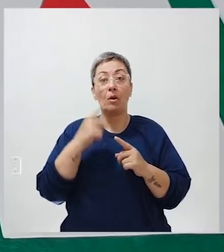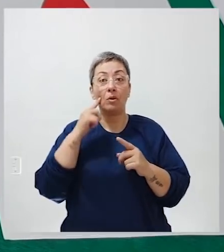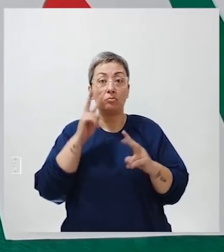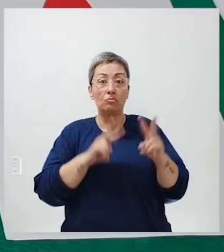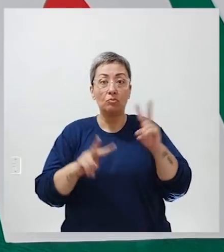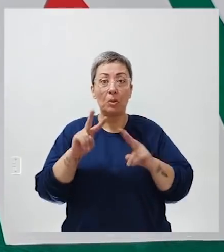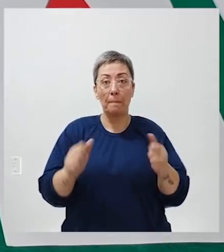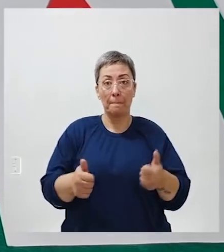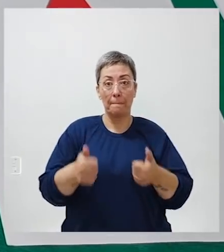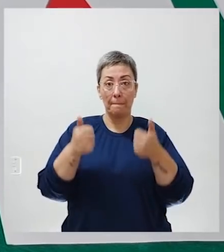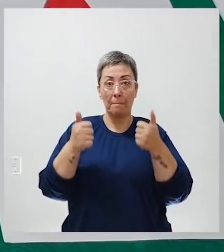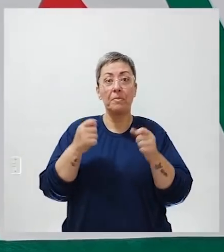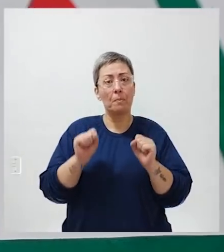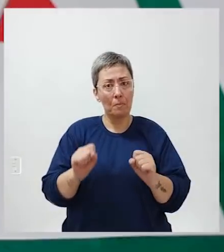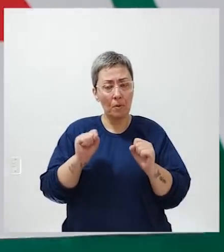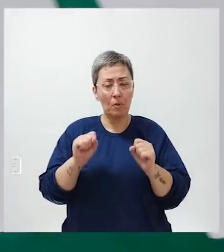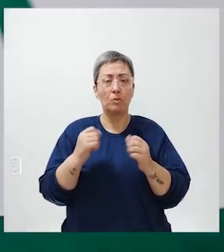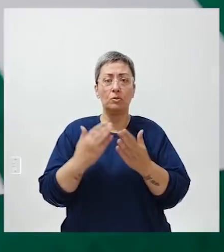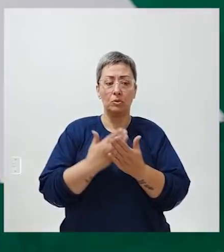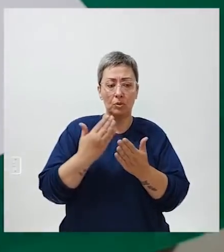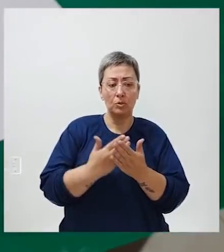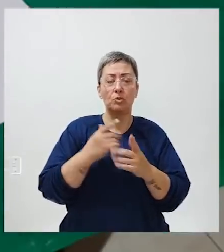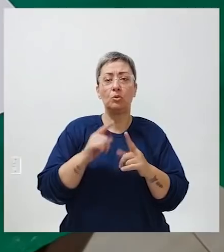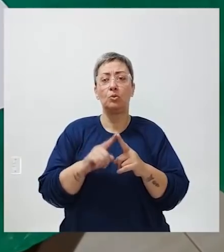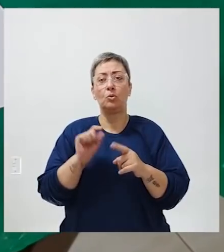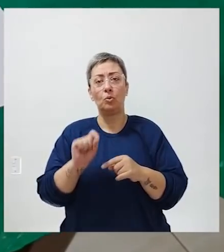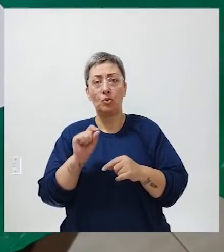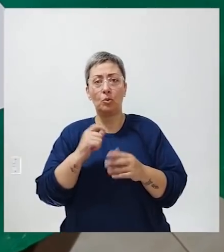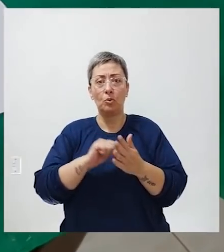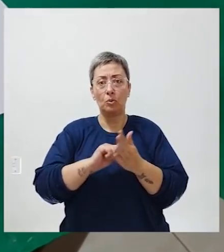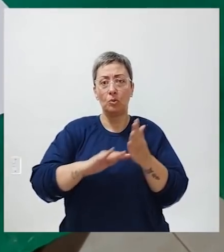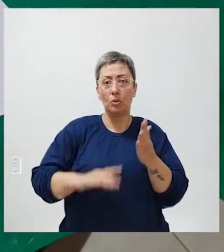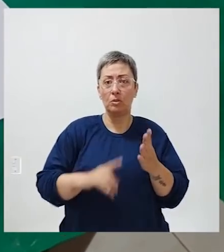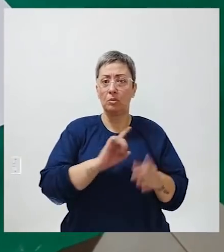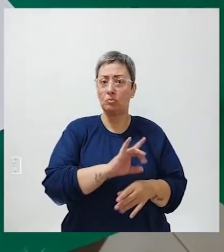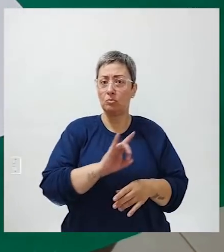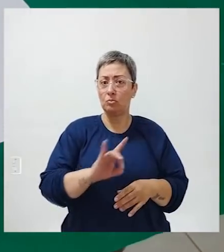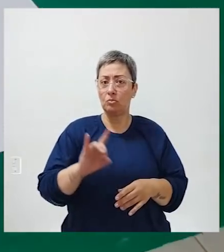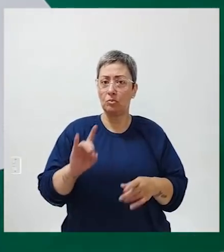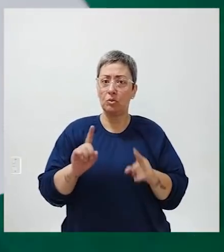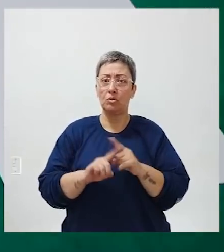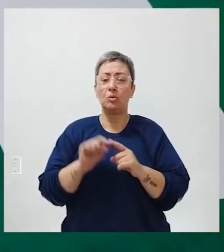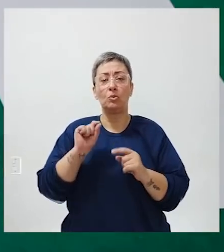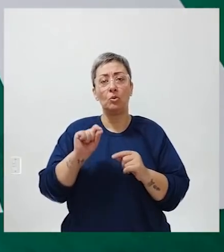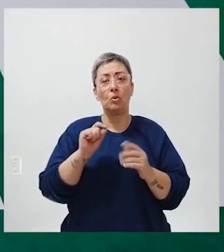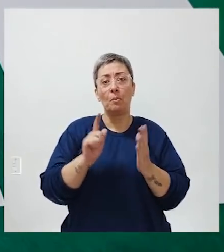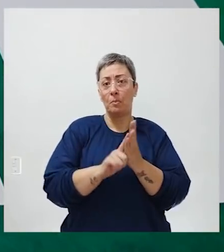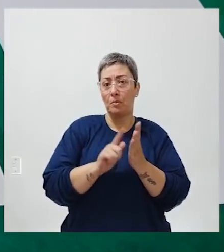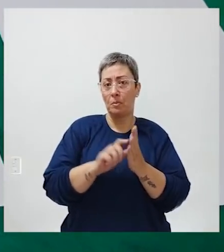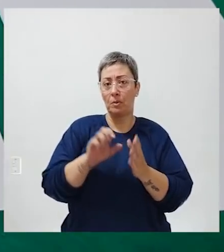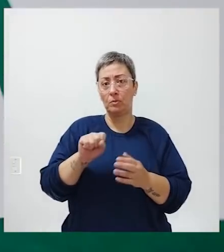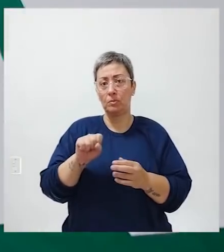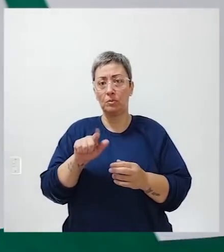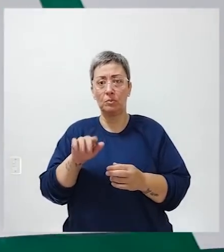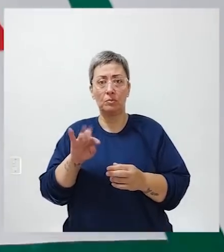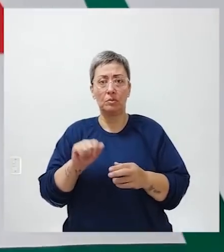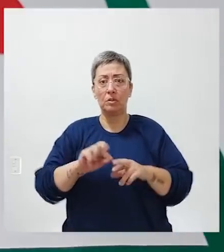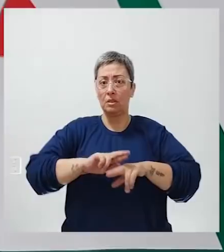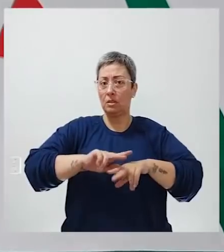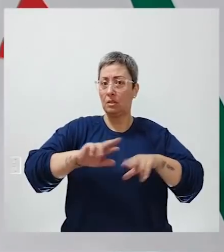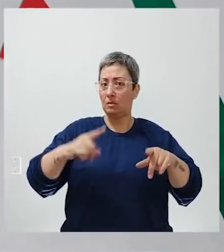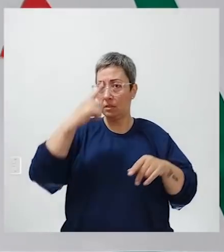visualizem melhor, mas pode fazer no caderno, uma atividade por dia ou na folha de sulfite. Aqui são